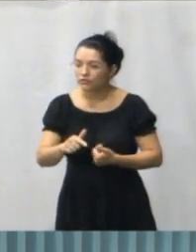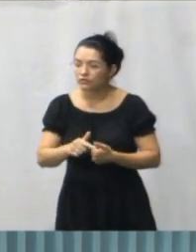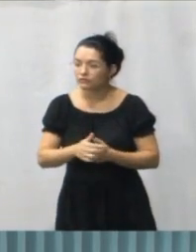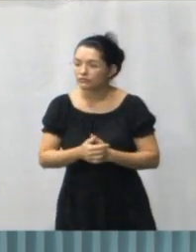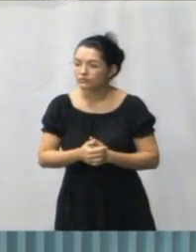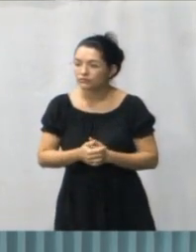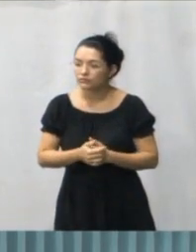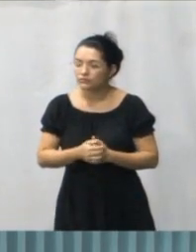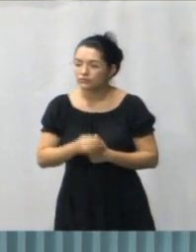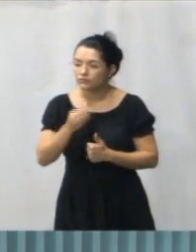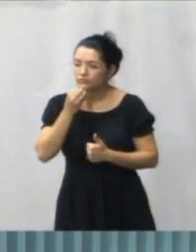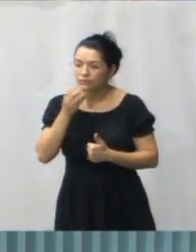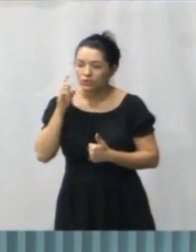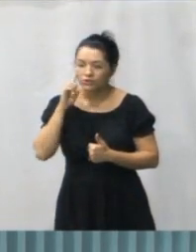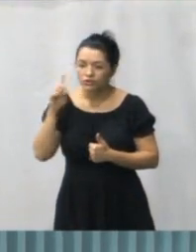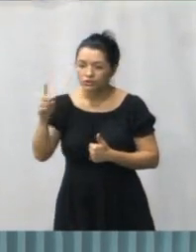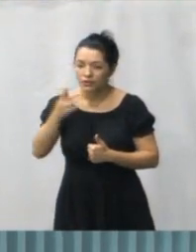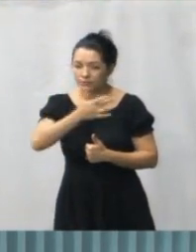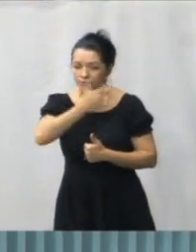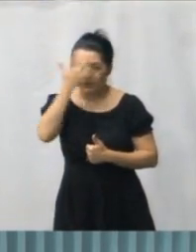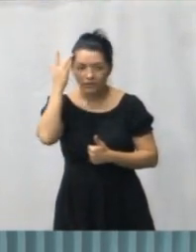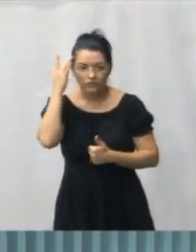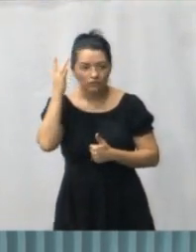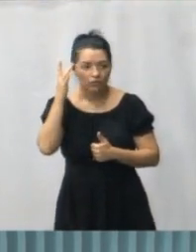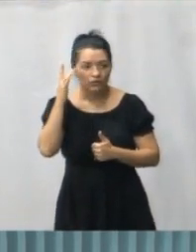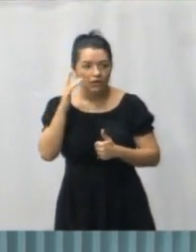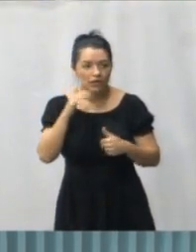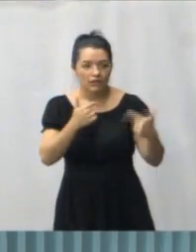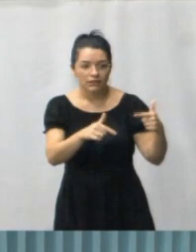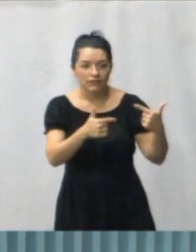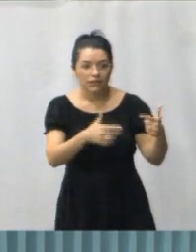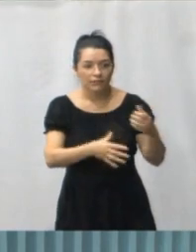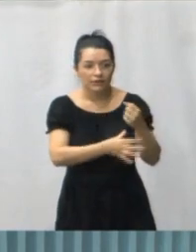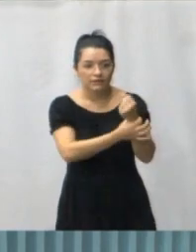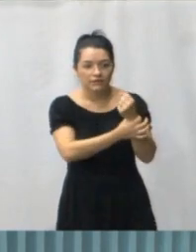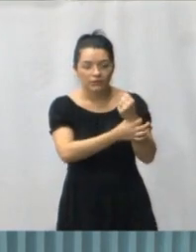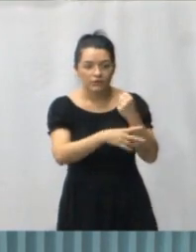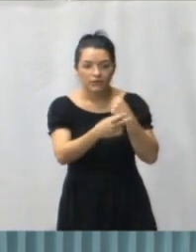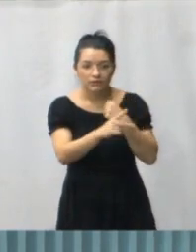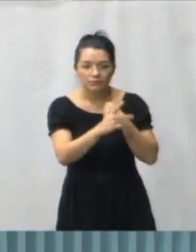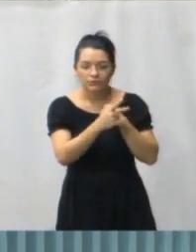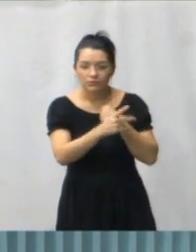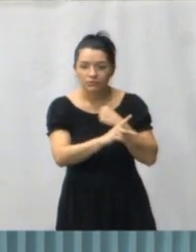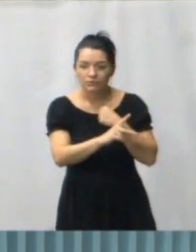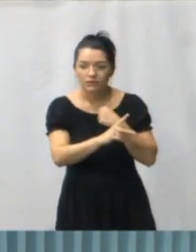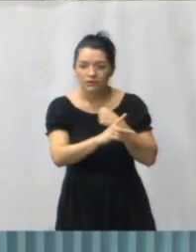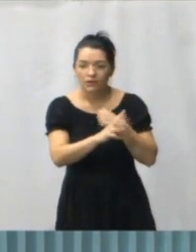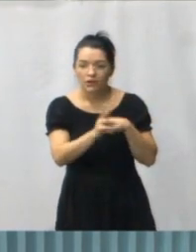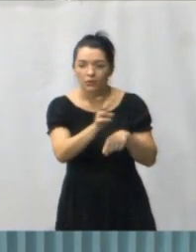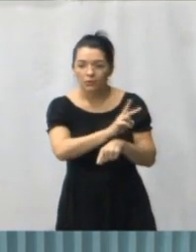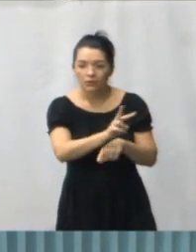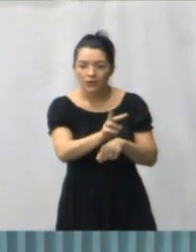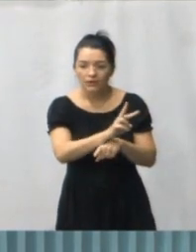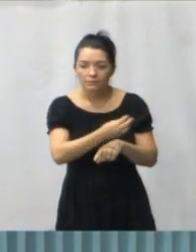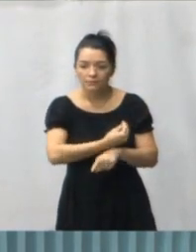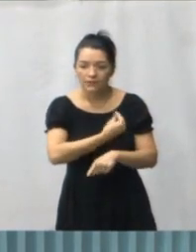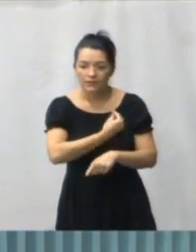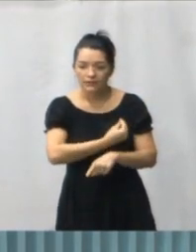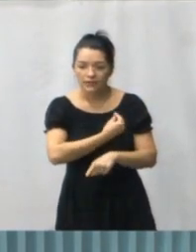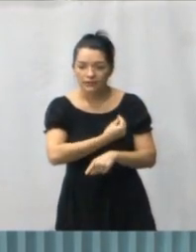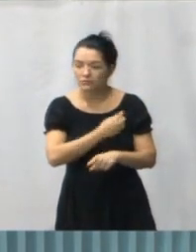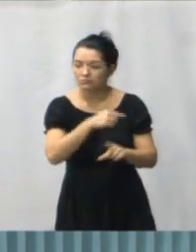aos agentes de segurança pública, guardas municipais que estão presentes, demais integrantes que estão nessa casa de